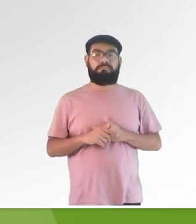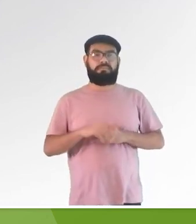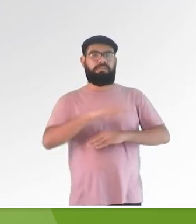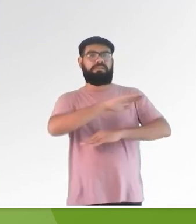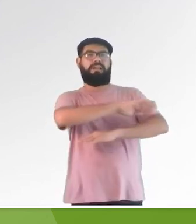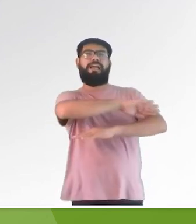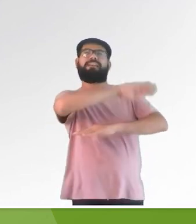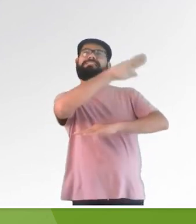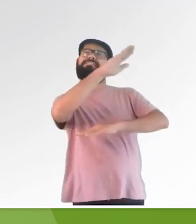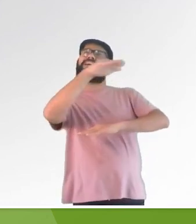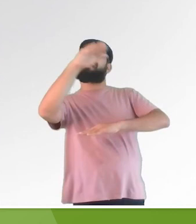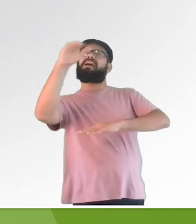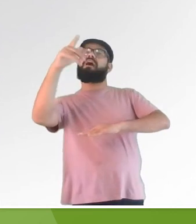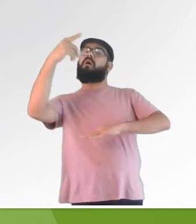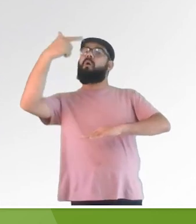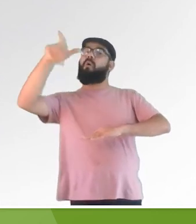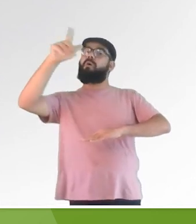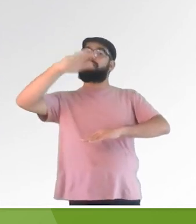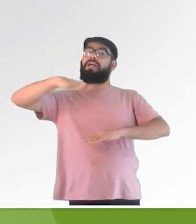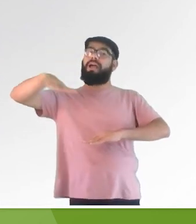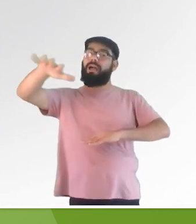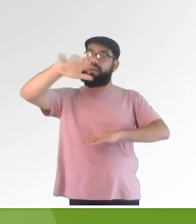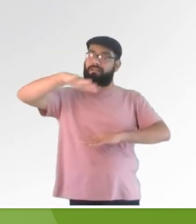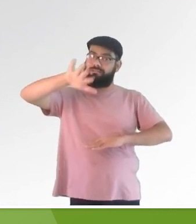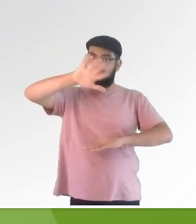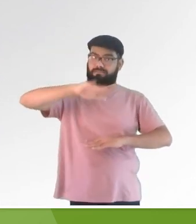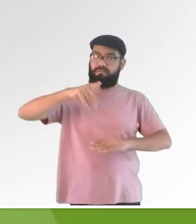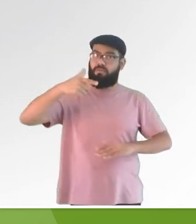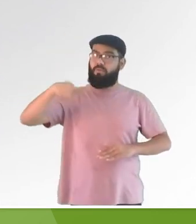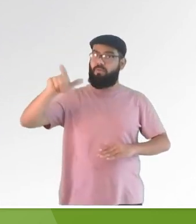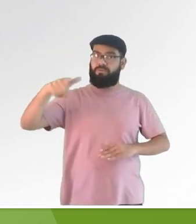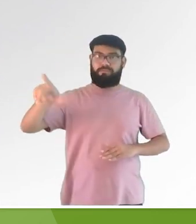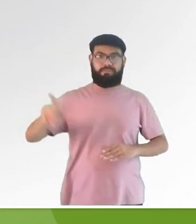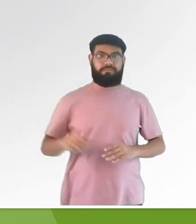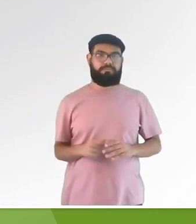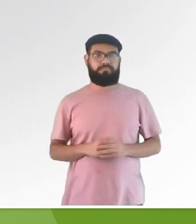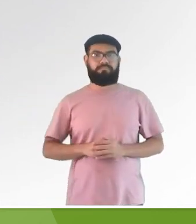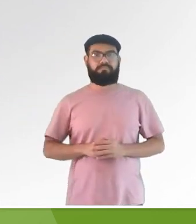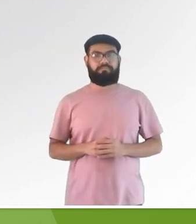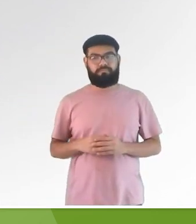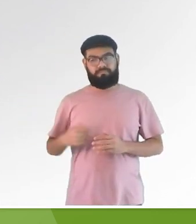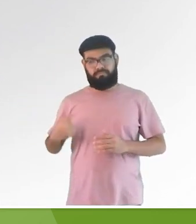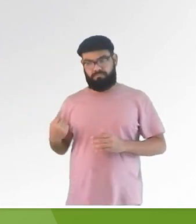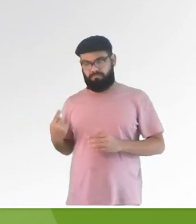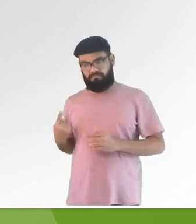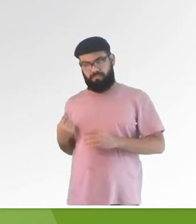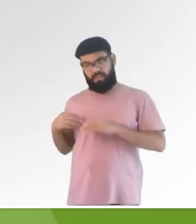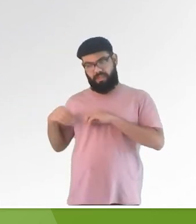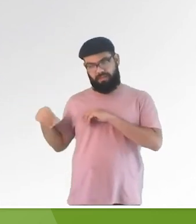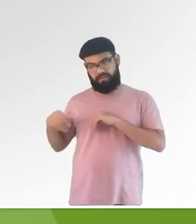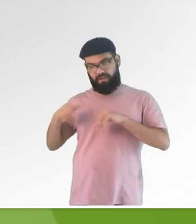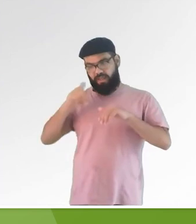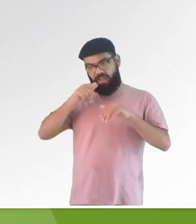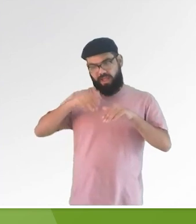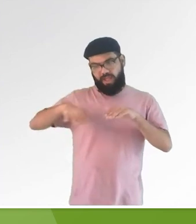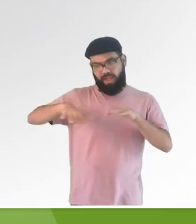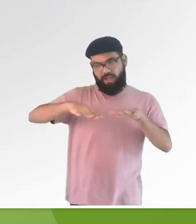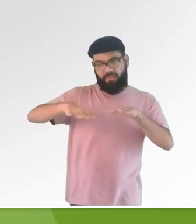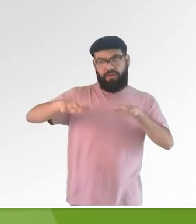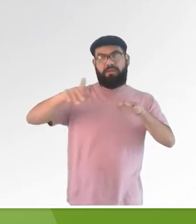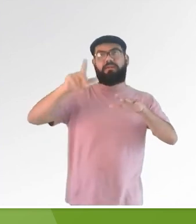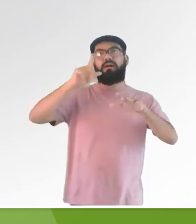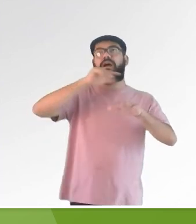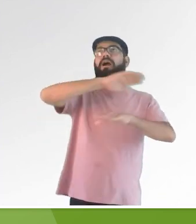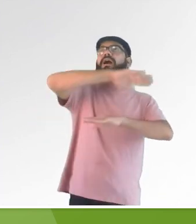uma outra área, um outro biótopo. E entre um e outro, existe essa área de transição que a gente chama de